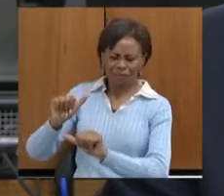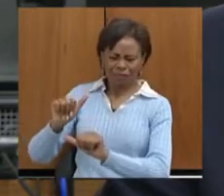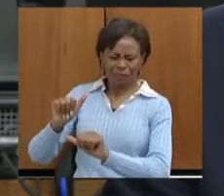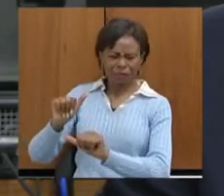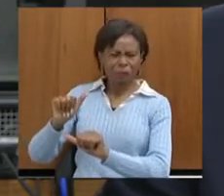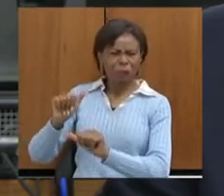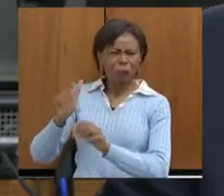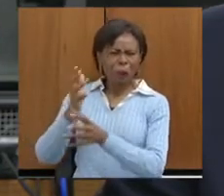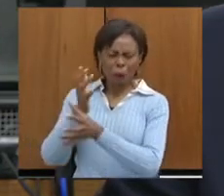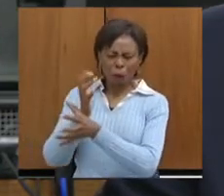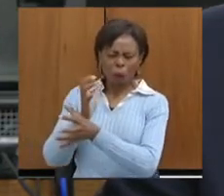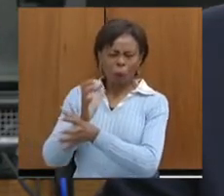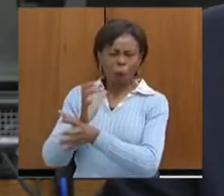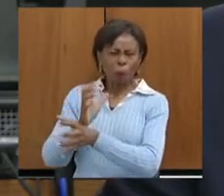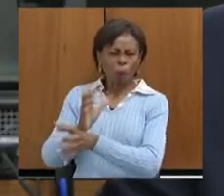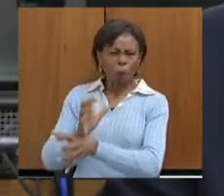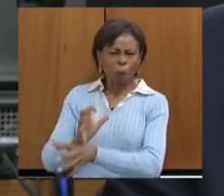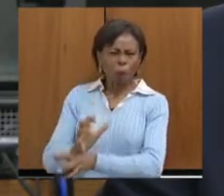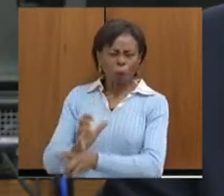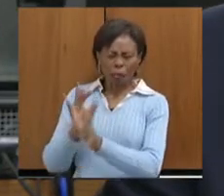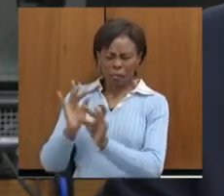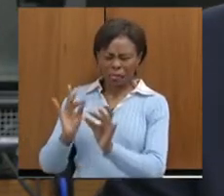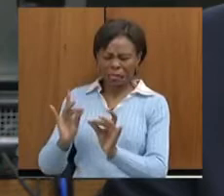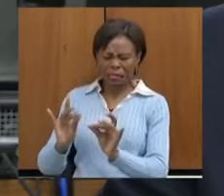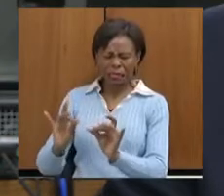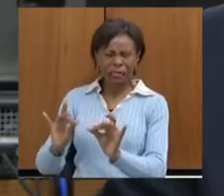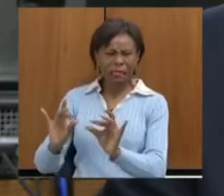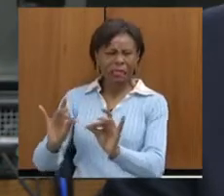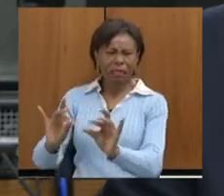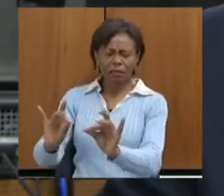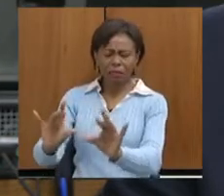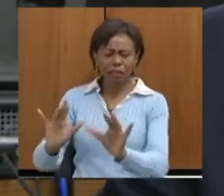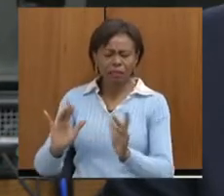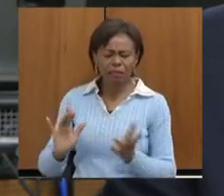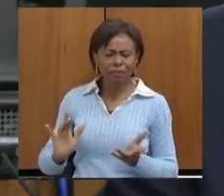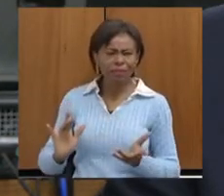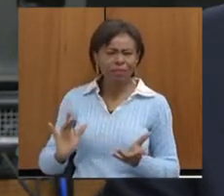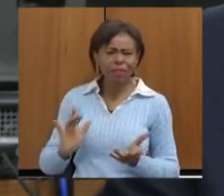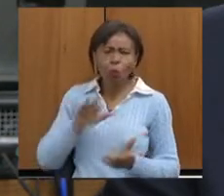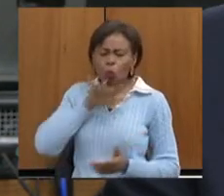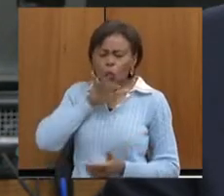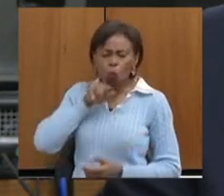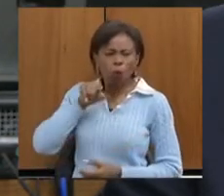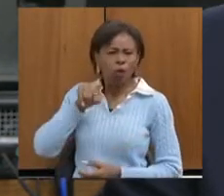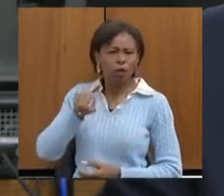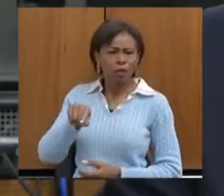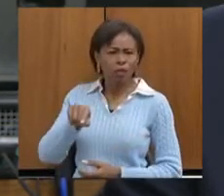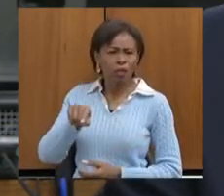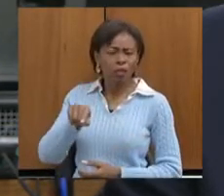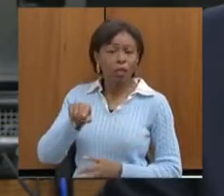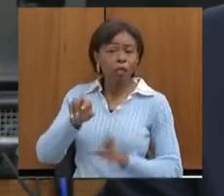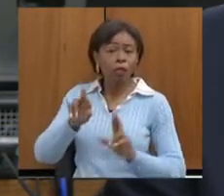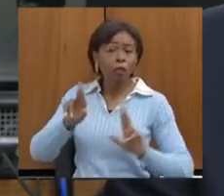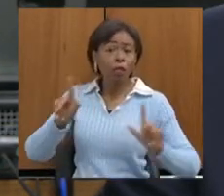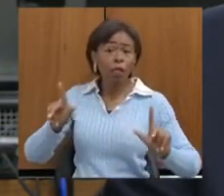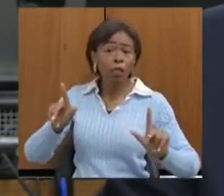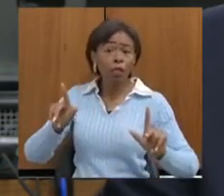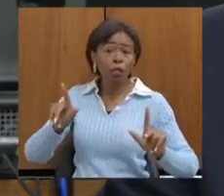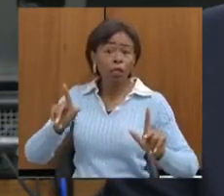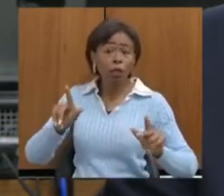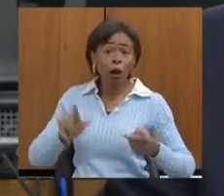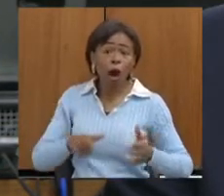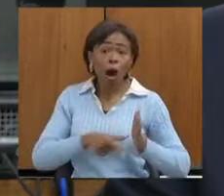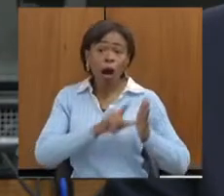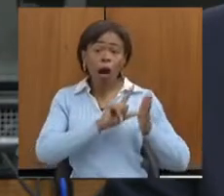vida um rio densu que não refletir a aquilo que eu vi há 1 ano